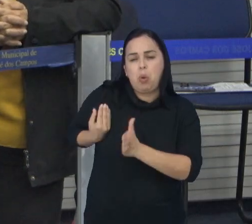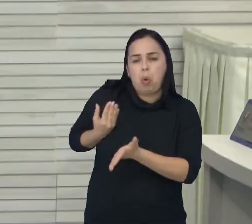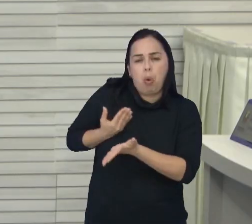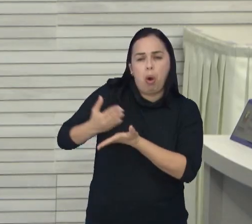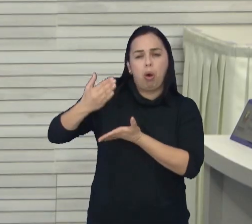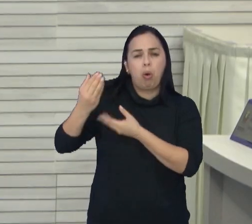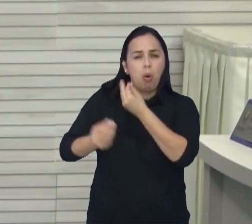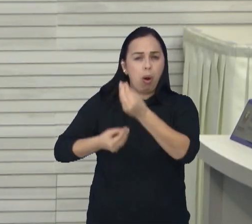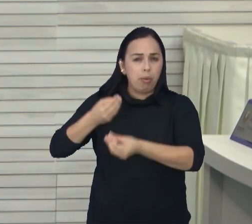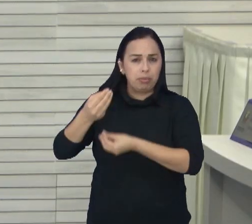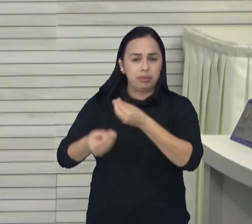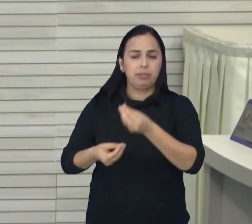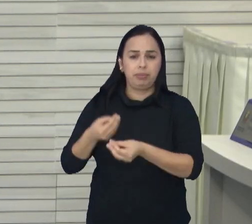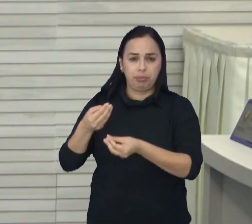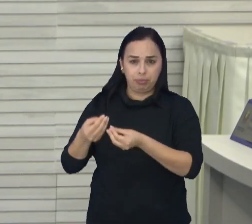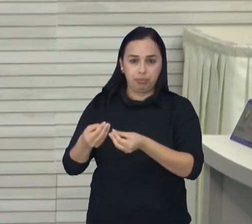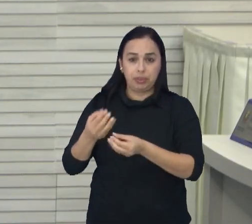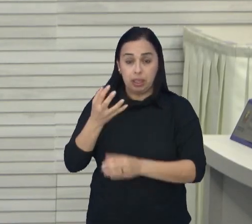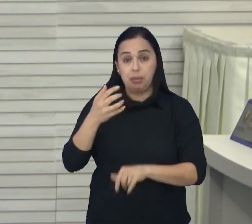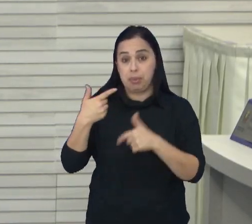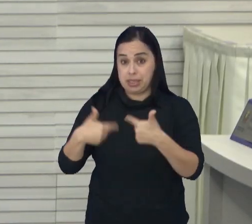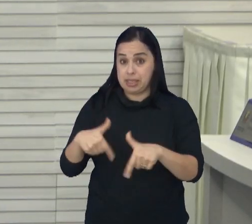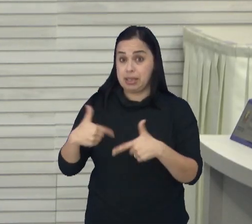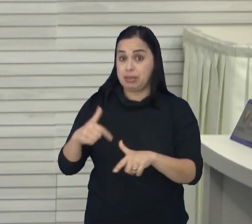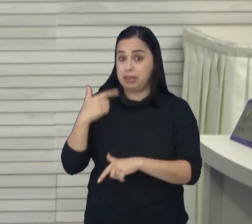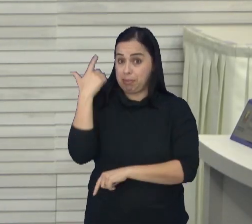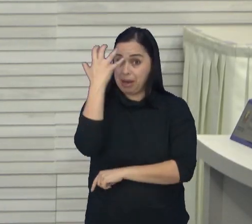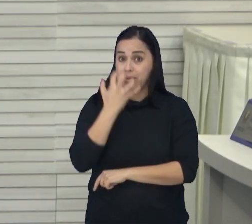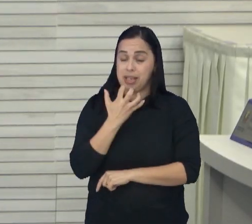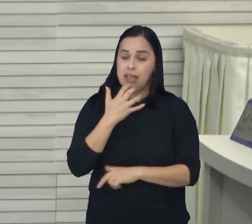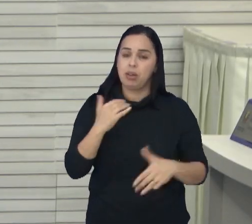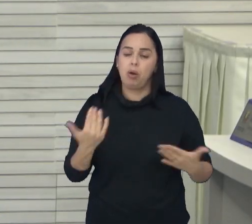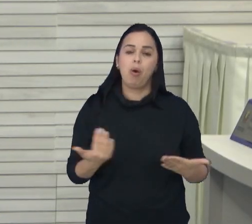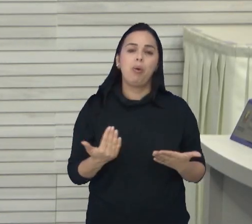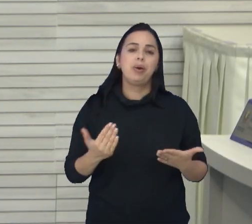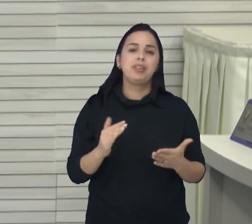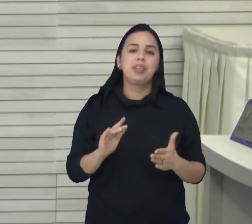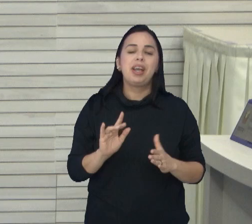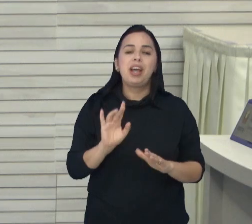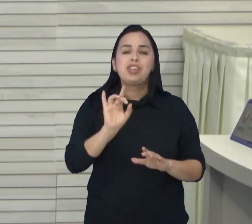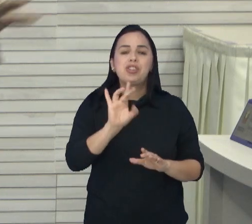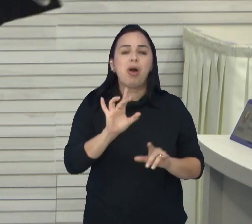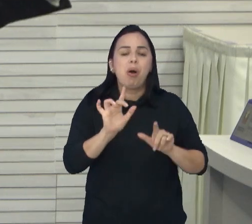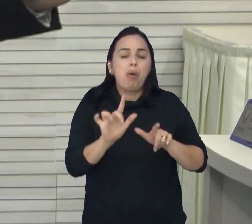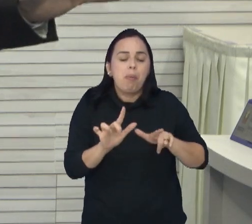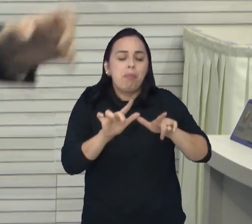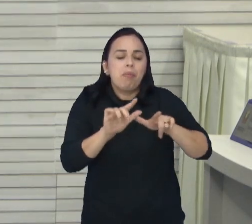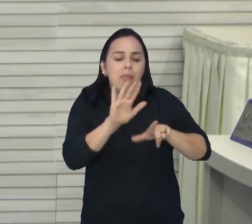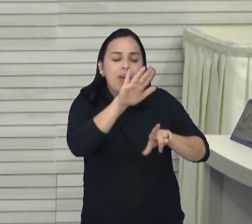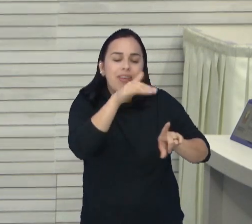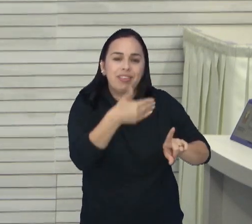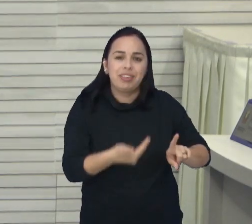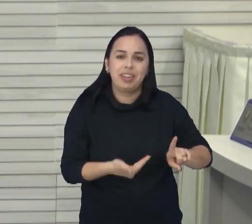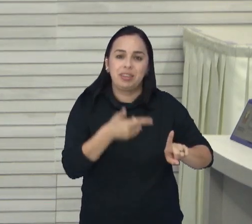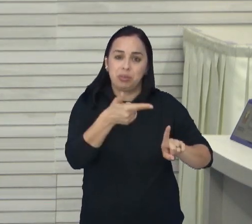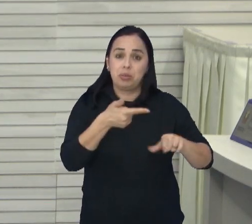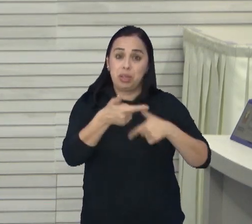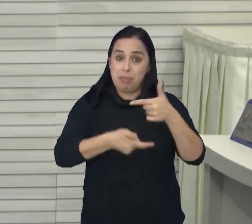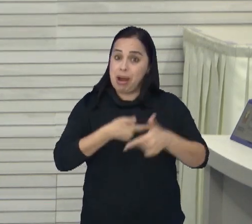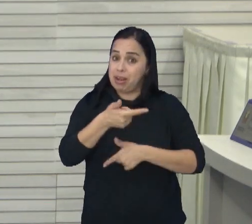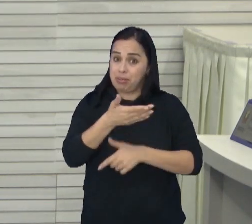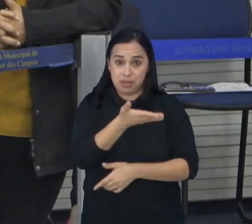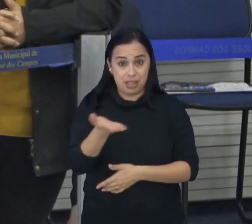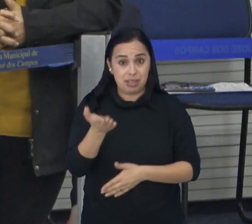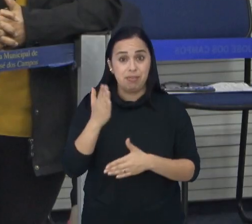da entidade, que seja um trabalho sério. Então, hoje está sendo aqui só uma pontinha de mostrar todo o trabalho seríssimo que vocês